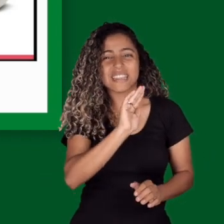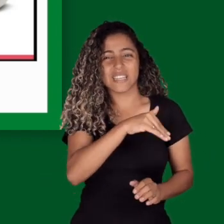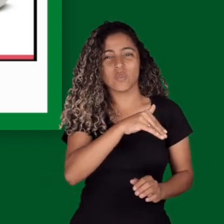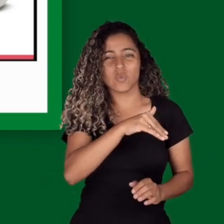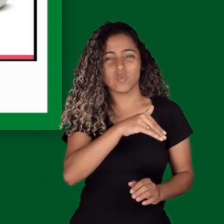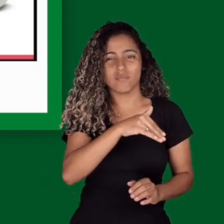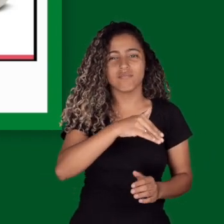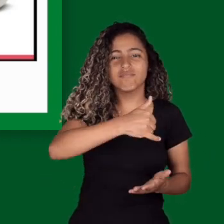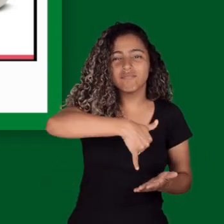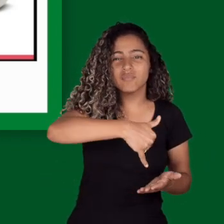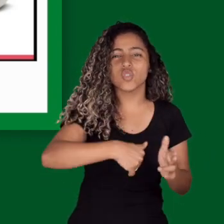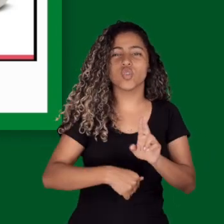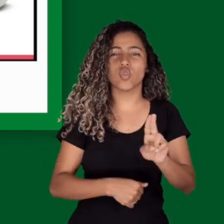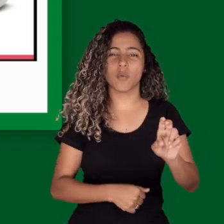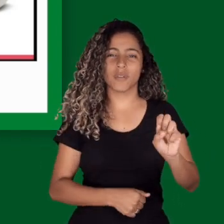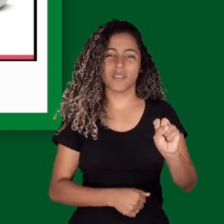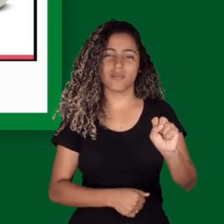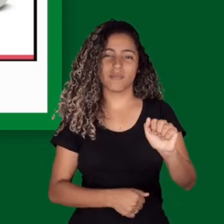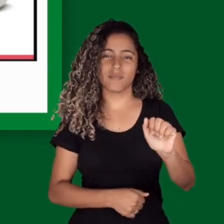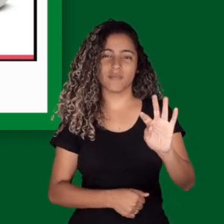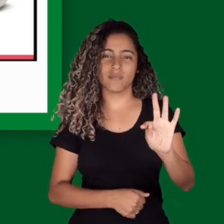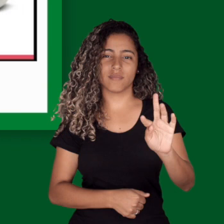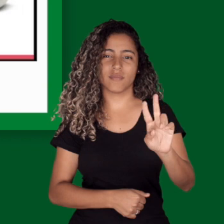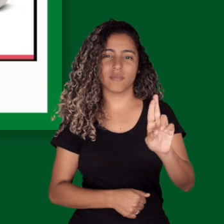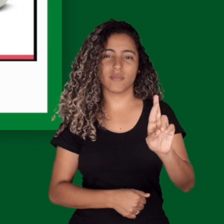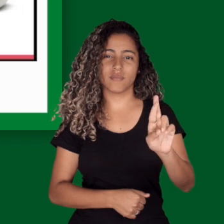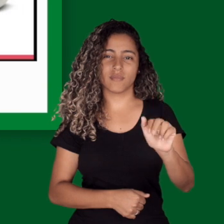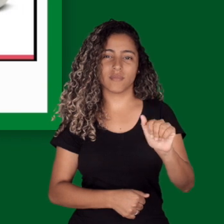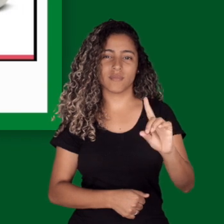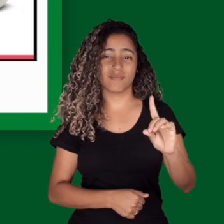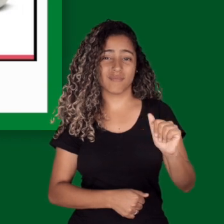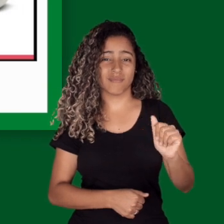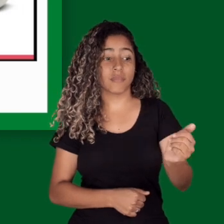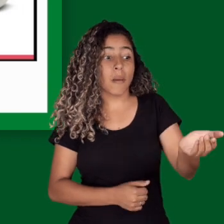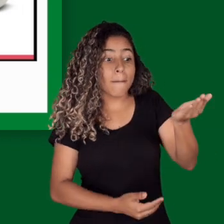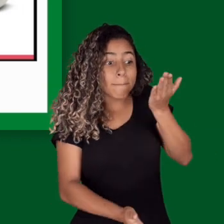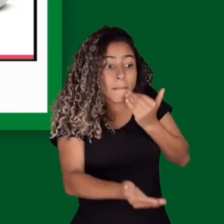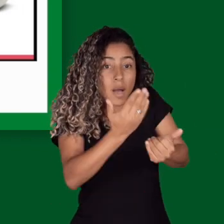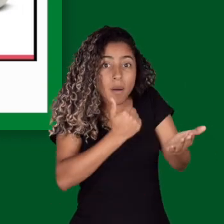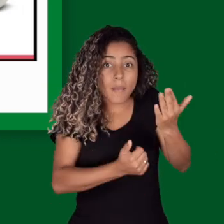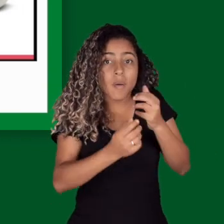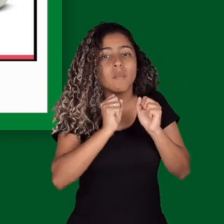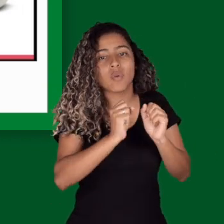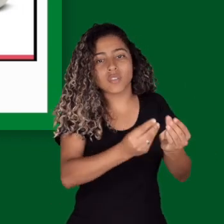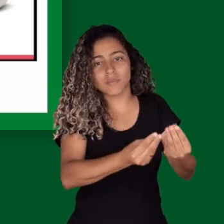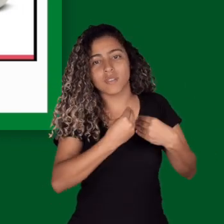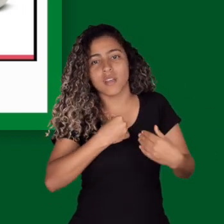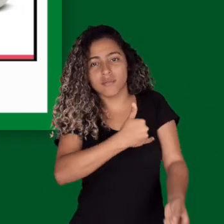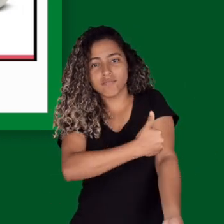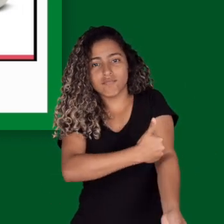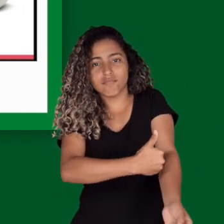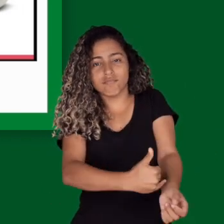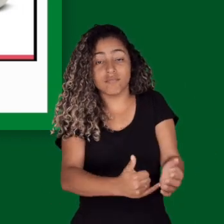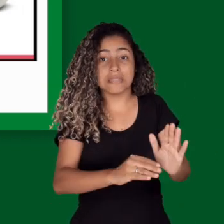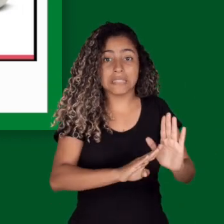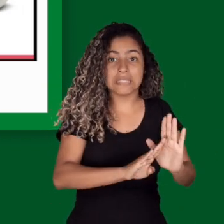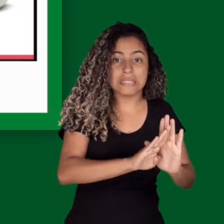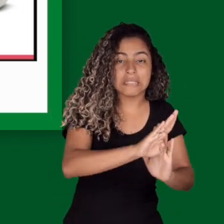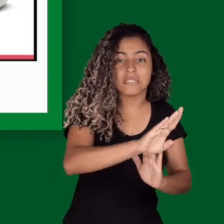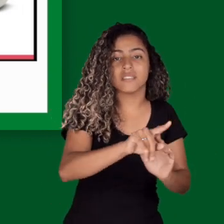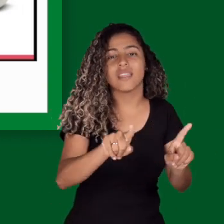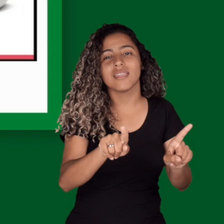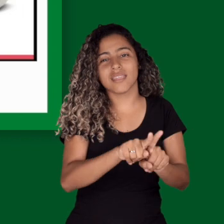o excesso de gordura saturada na alimentação, ela pode favorecer o aumento dos níveis de colesterol no sangue e podem